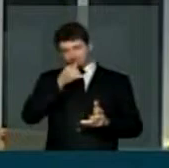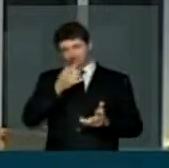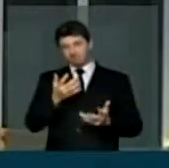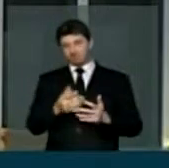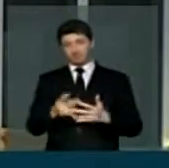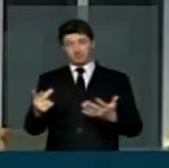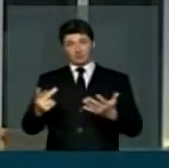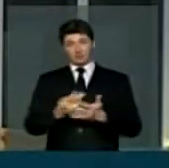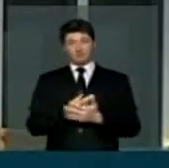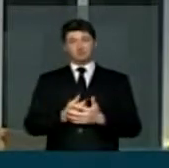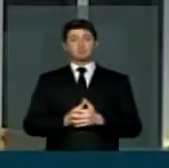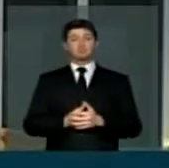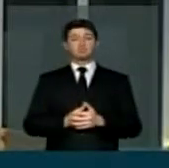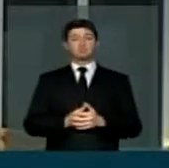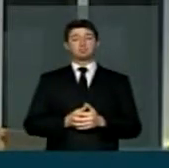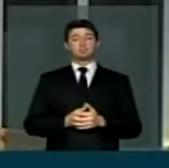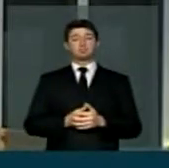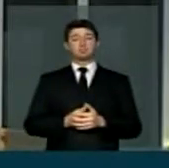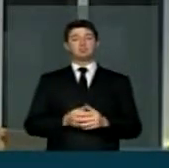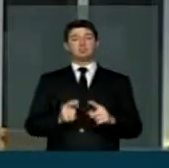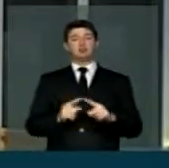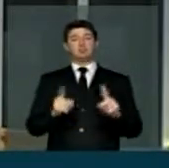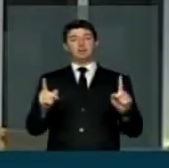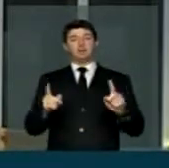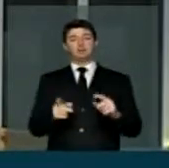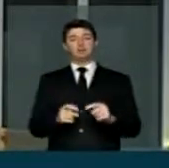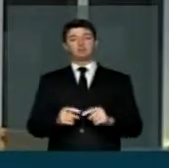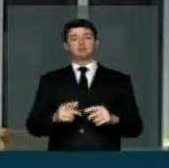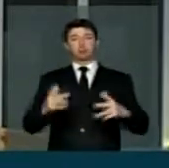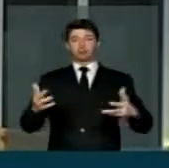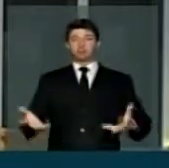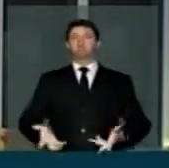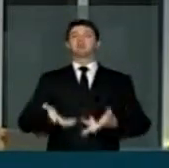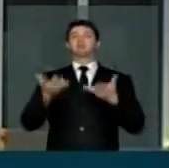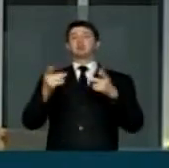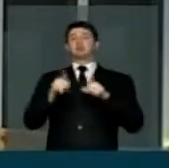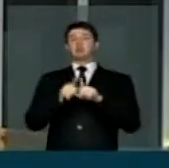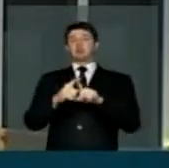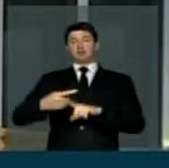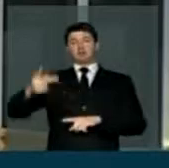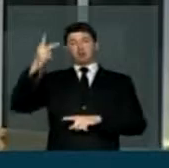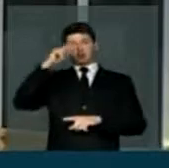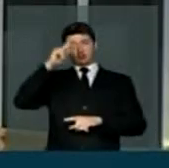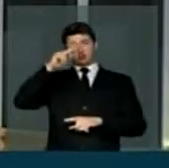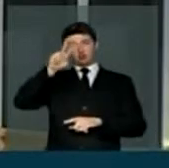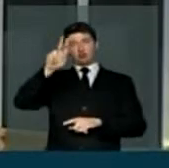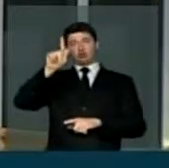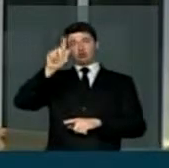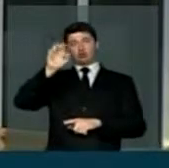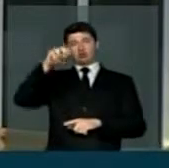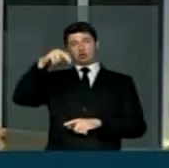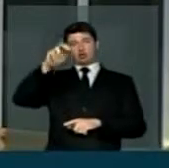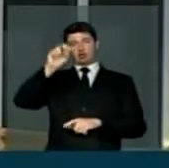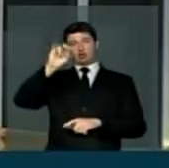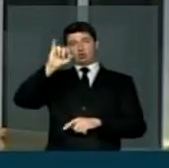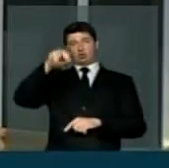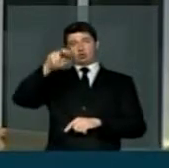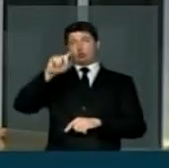lamentando o que ocorreu, mas também exaltando a história do Genuíno, que é de todos